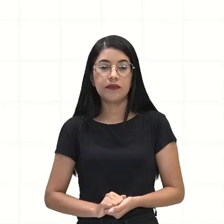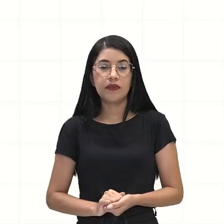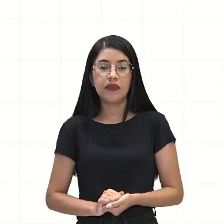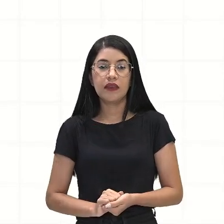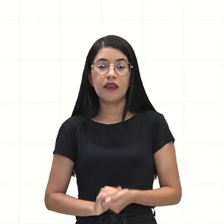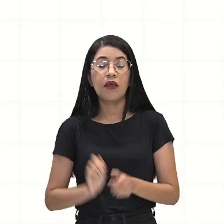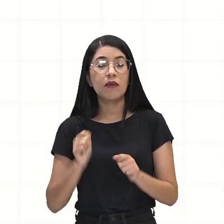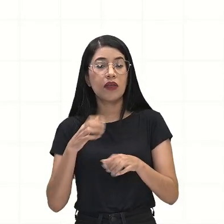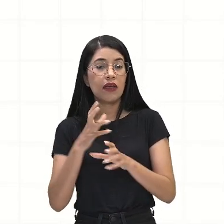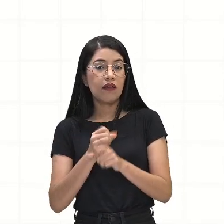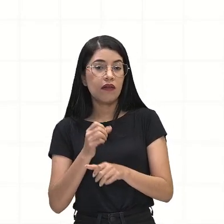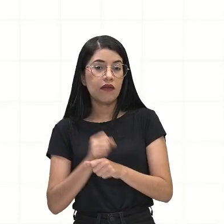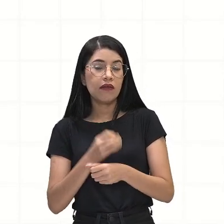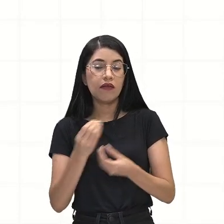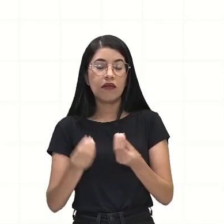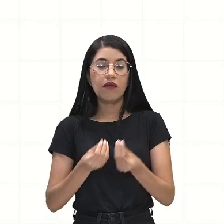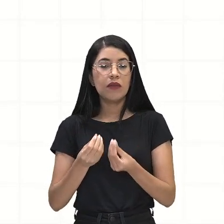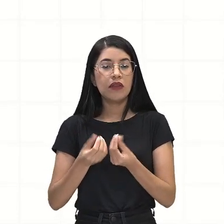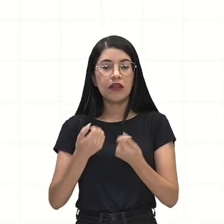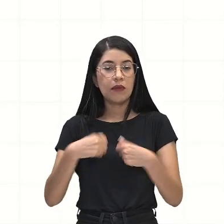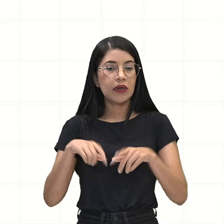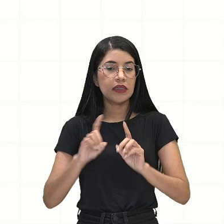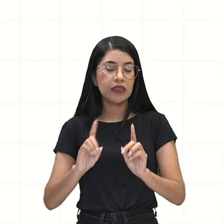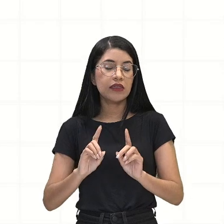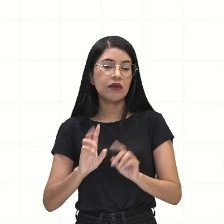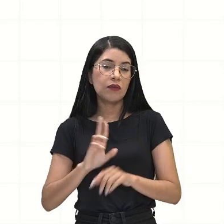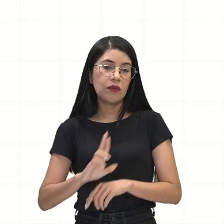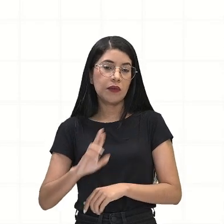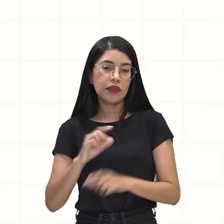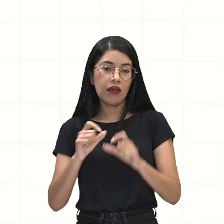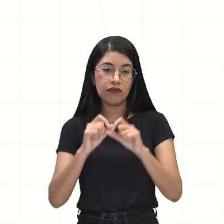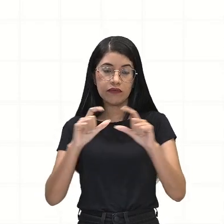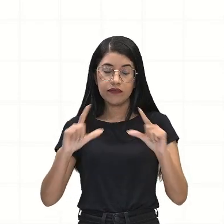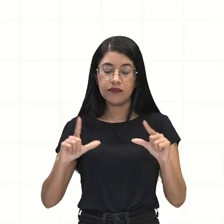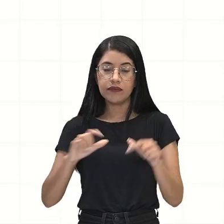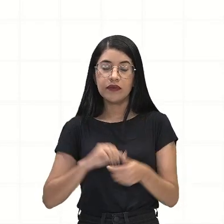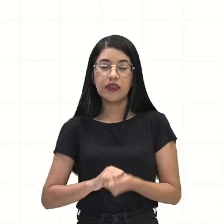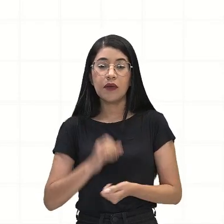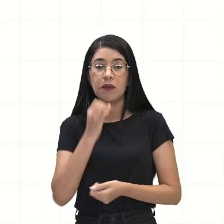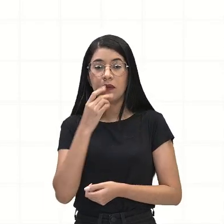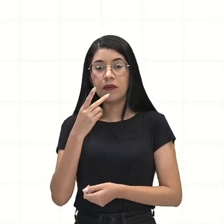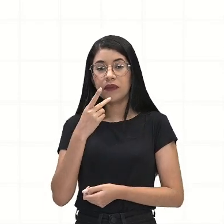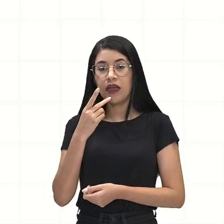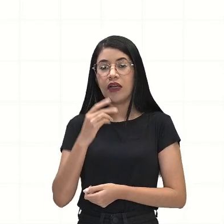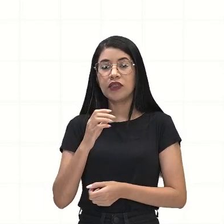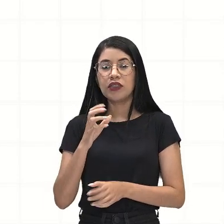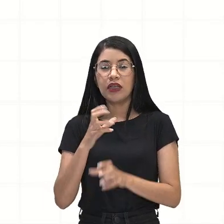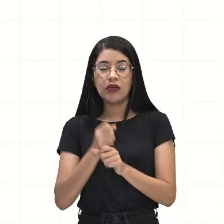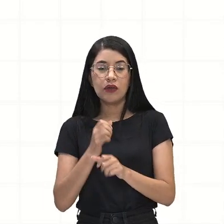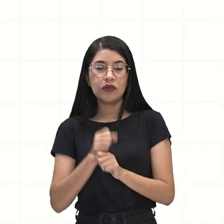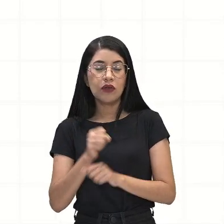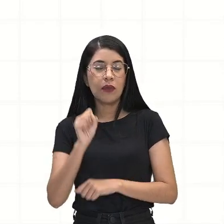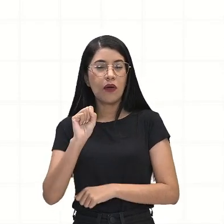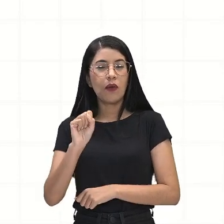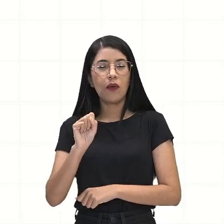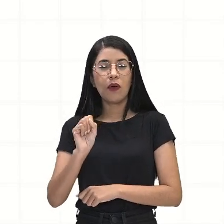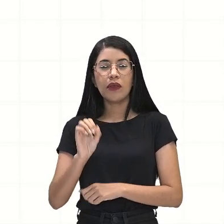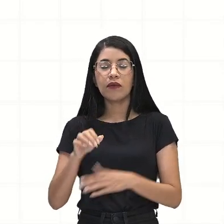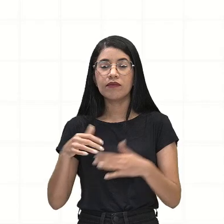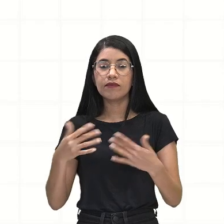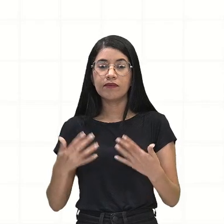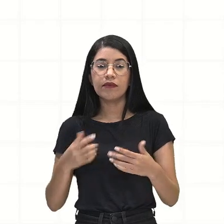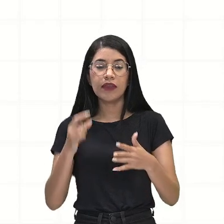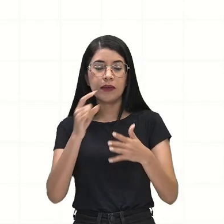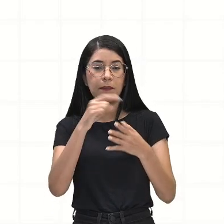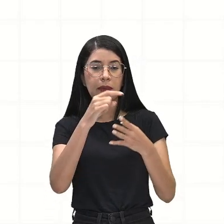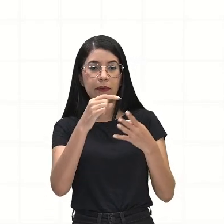calcular aí, sem utilizar aquela fórmula. Então, a probabilidade que a soma deles seja 8 é... Aí tem as opções